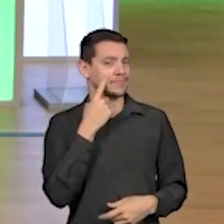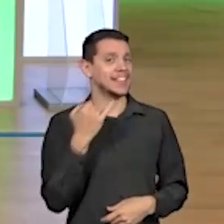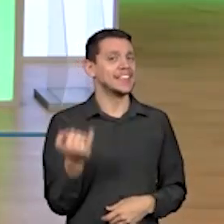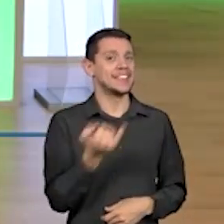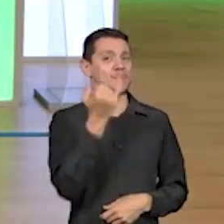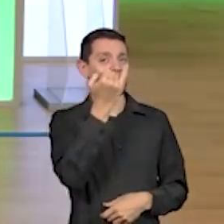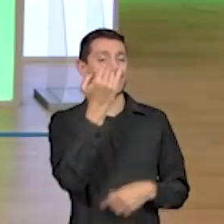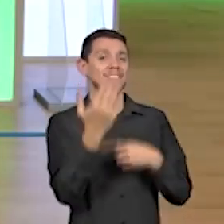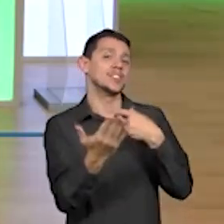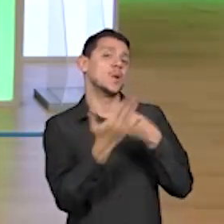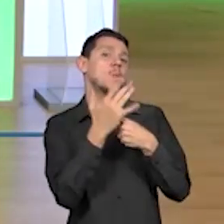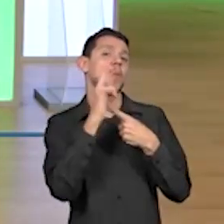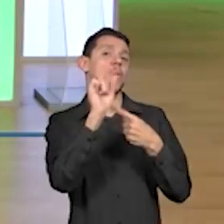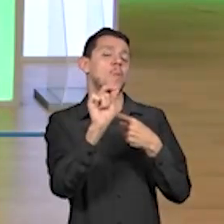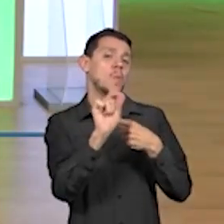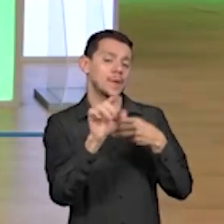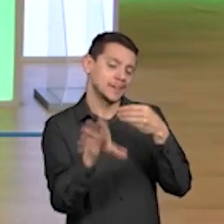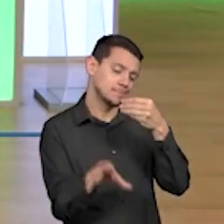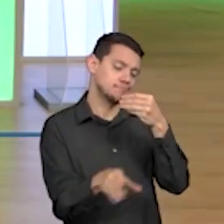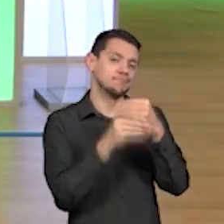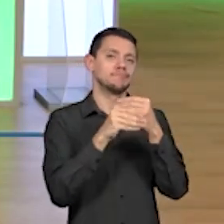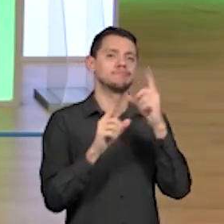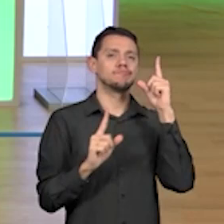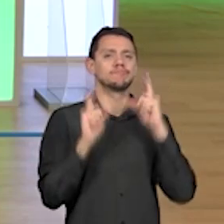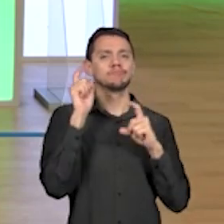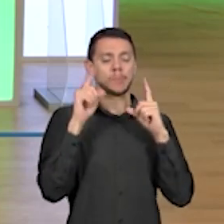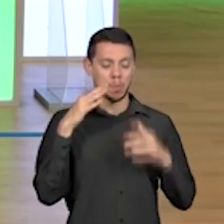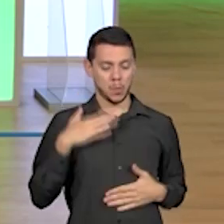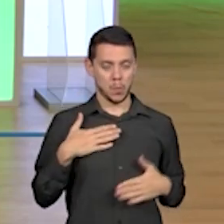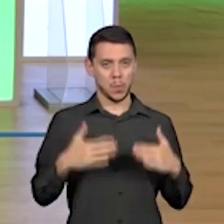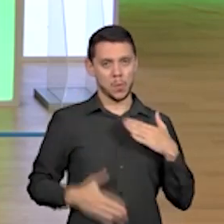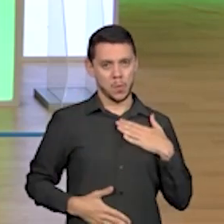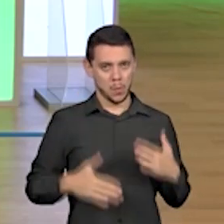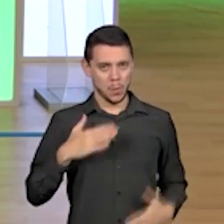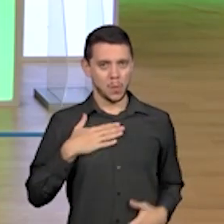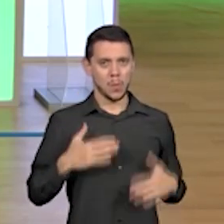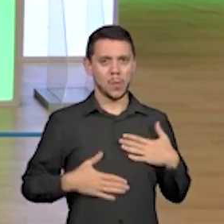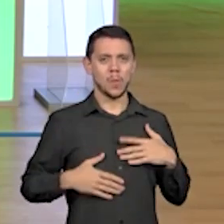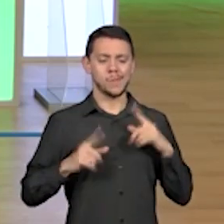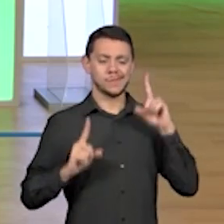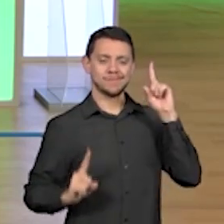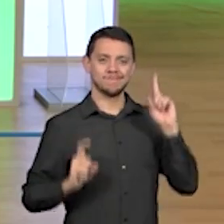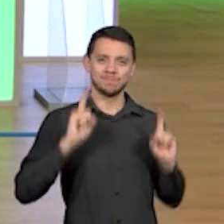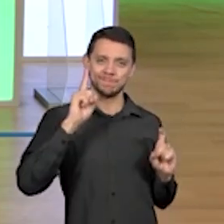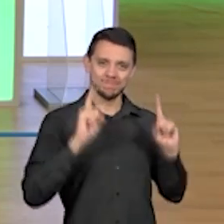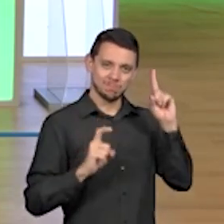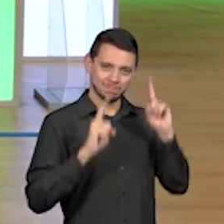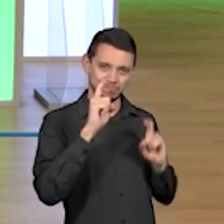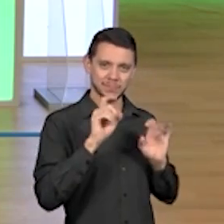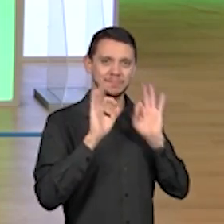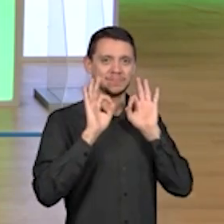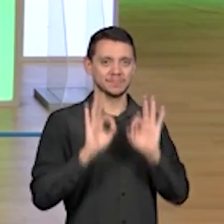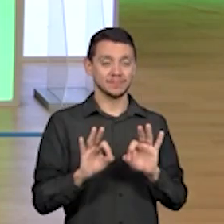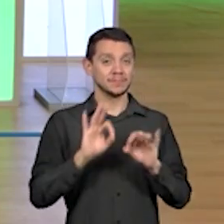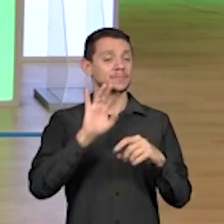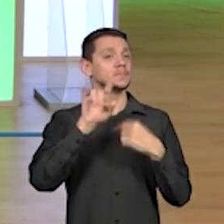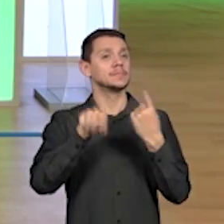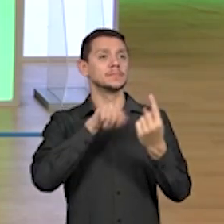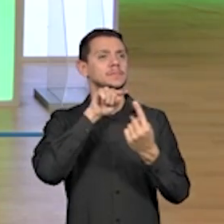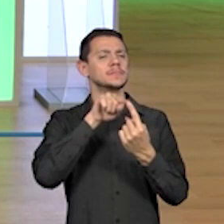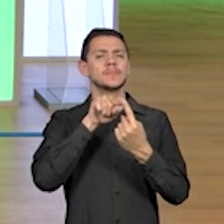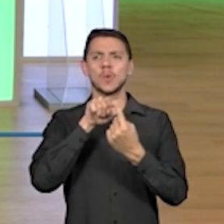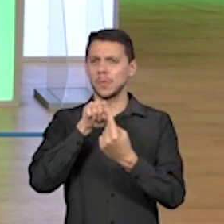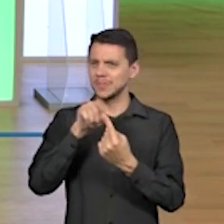aí a posição, o corpo, a expressão corporal, não é? A direção. Para dar esse entendimento do que